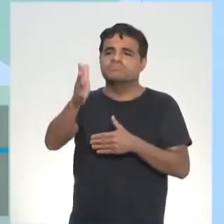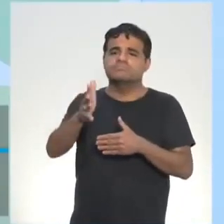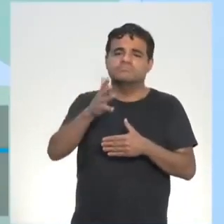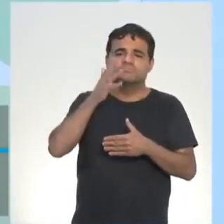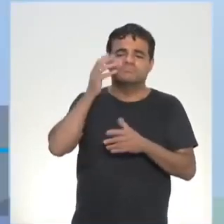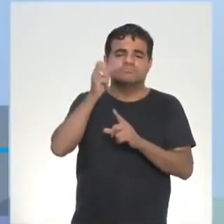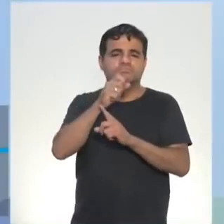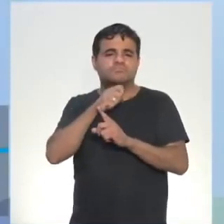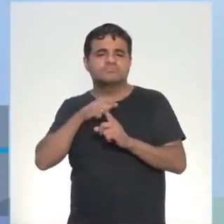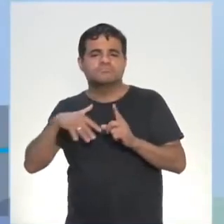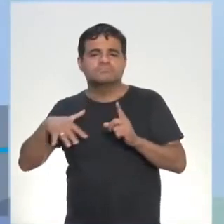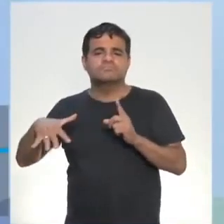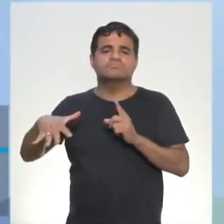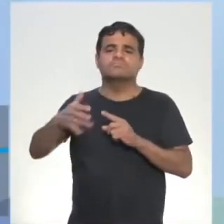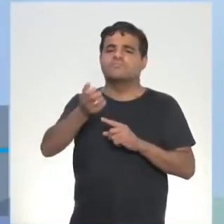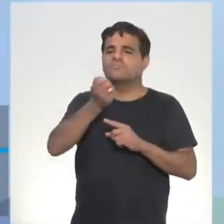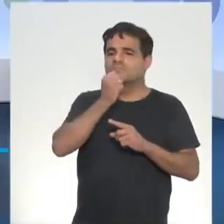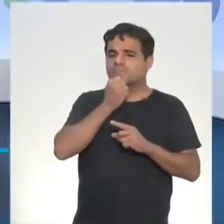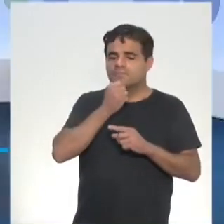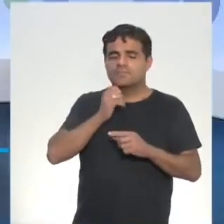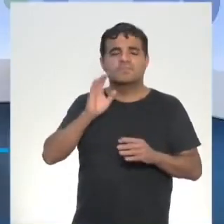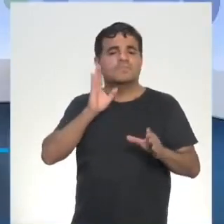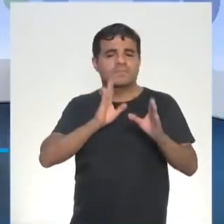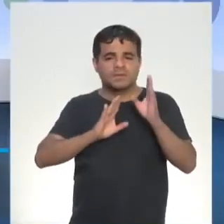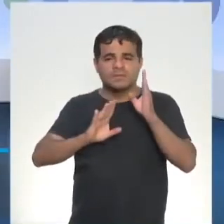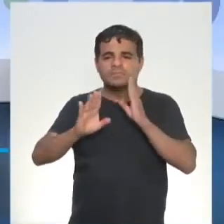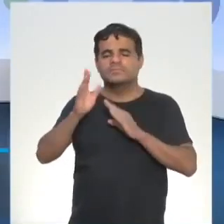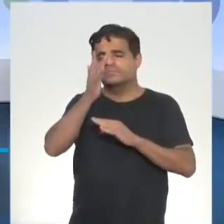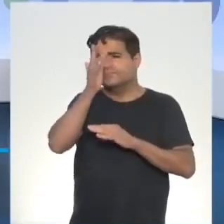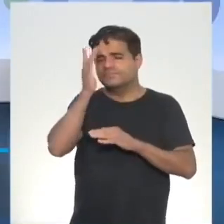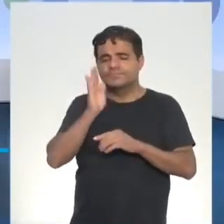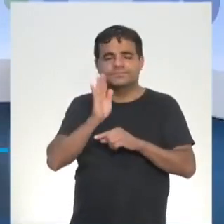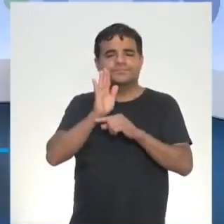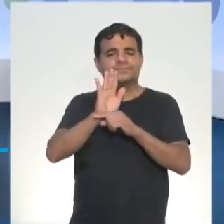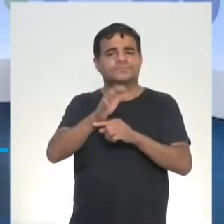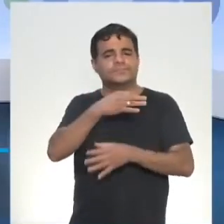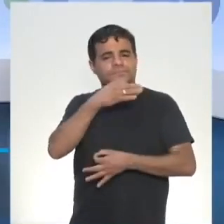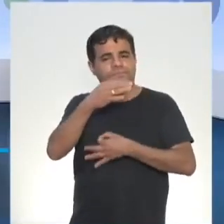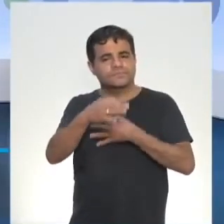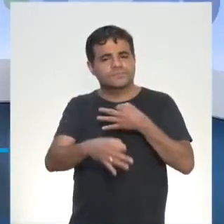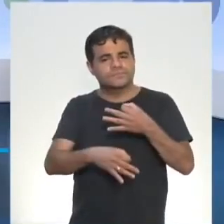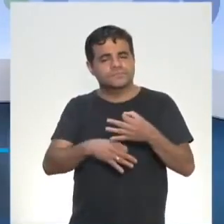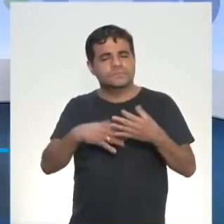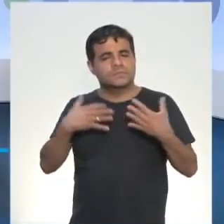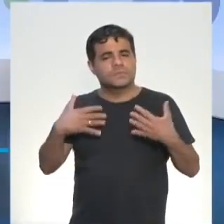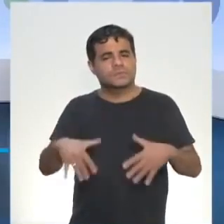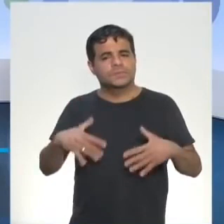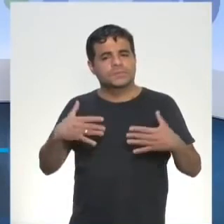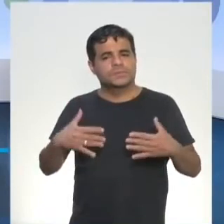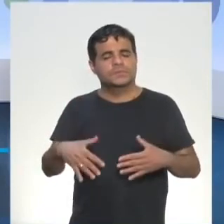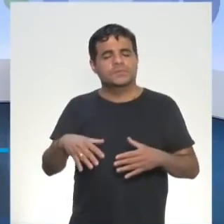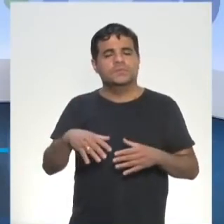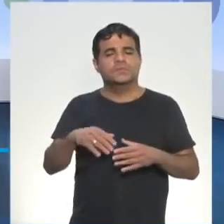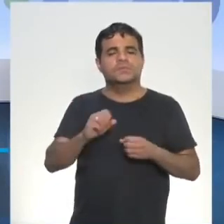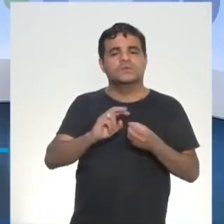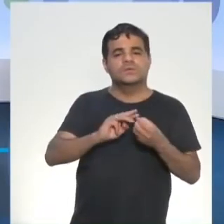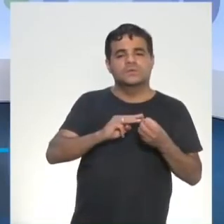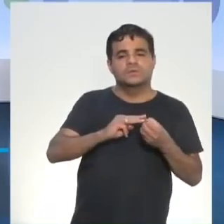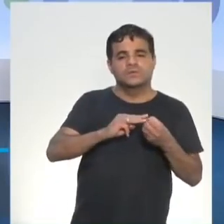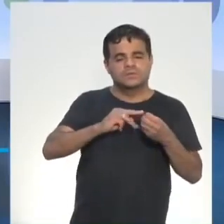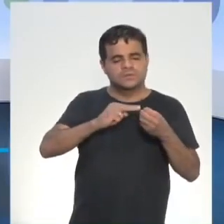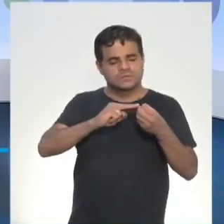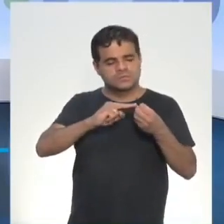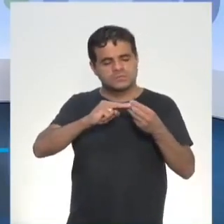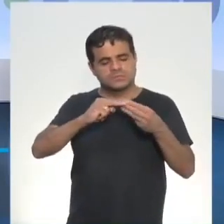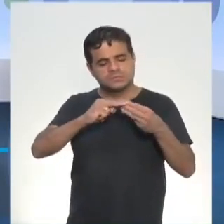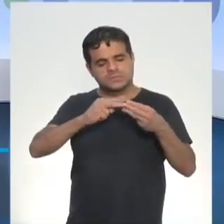sociedade científica. Exato. Bacana, o pessoal aqui dando uma contribuição dos nossos professores aqui sobre Mendel e a parte,